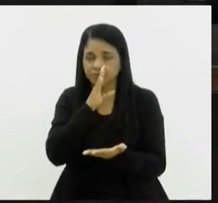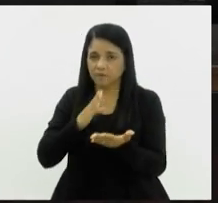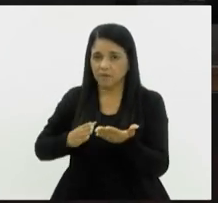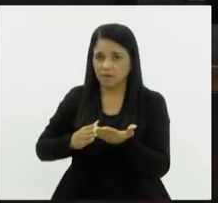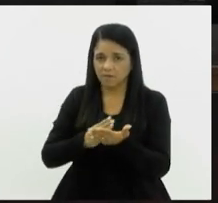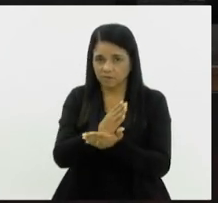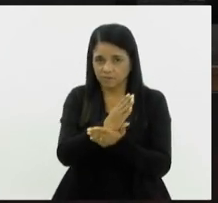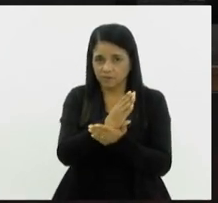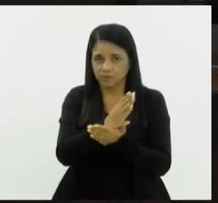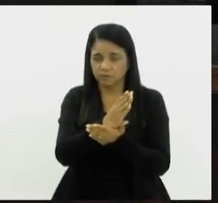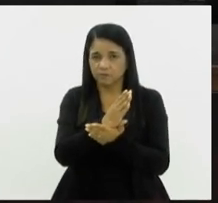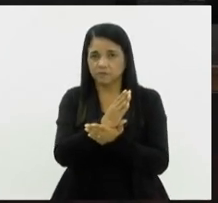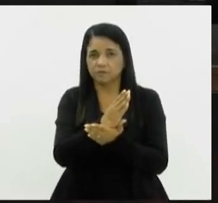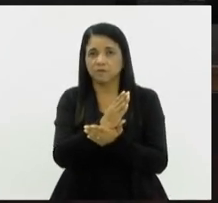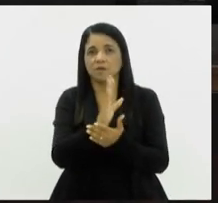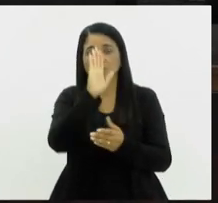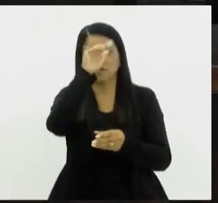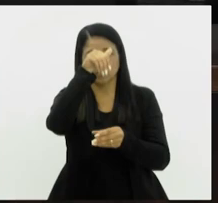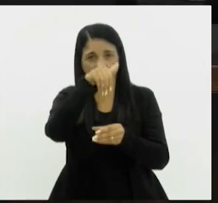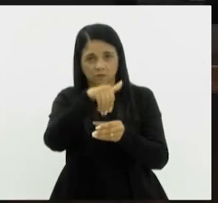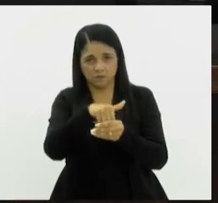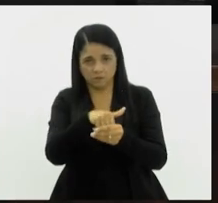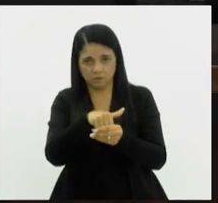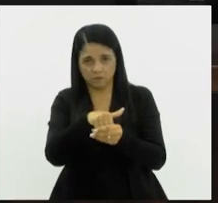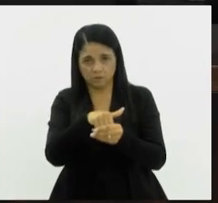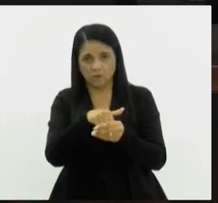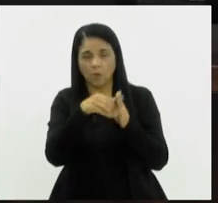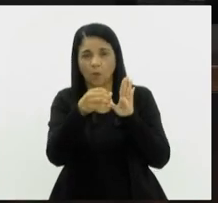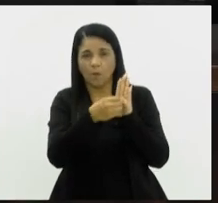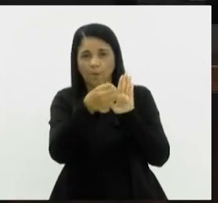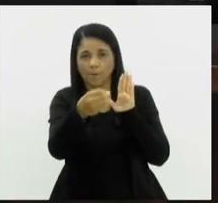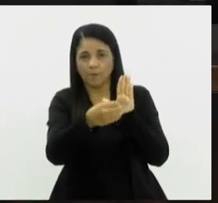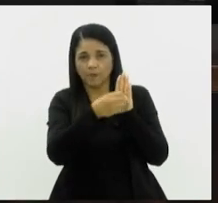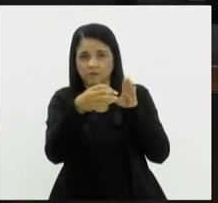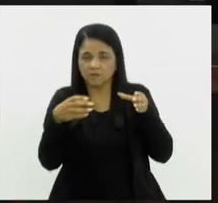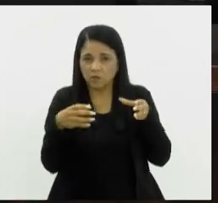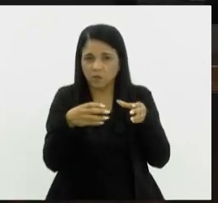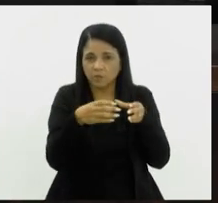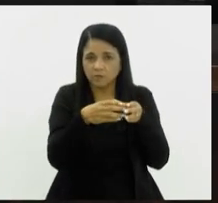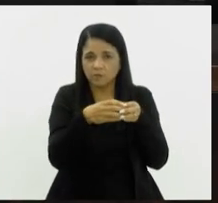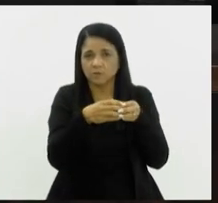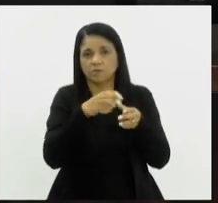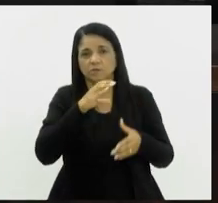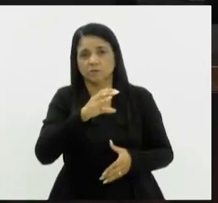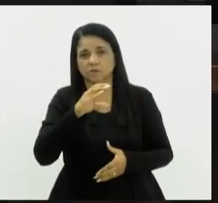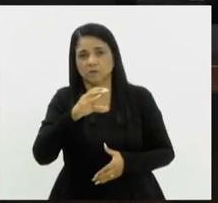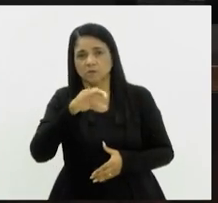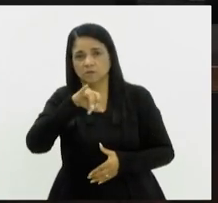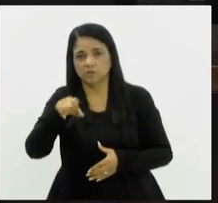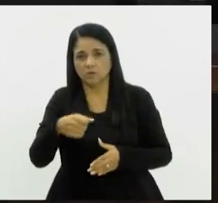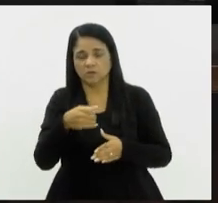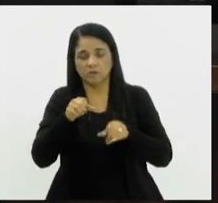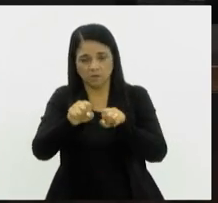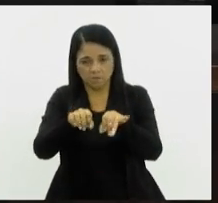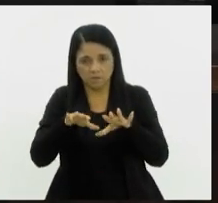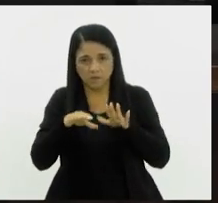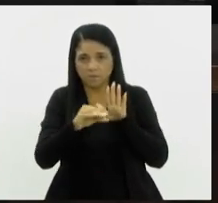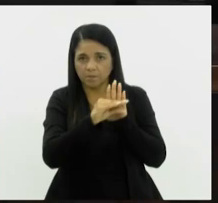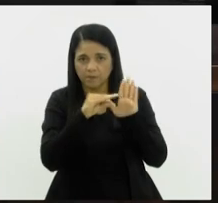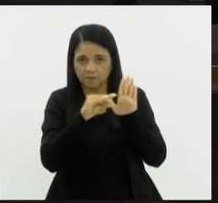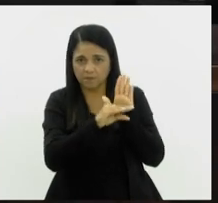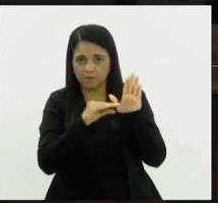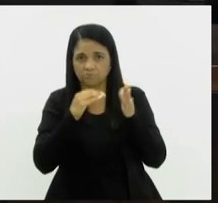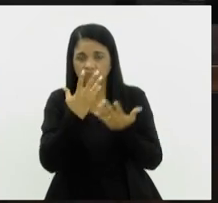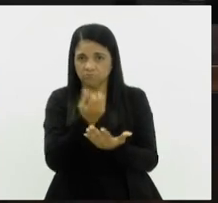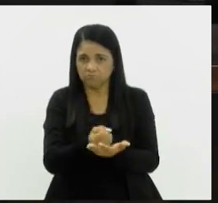estão. Aprovado. Em votação, o parecer da Comissão de Constituição e Justiça, as emendas de plenário. Senhores que